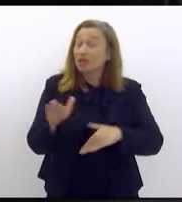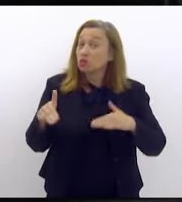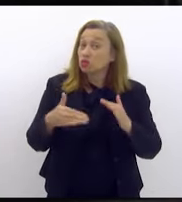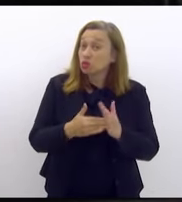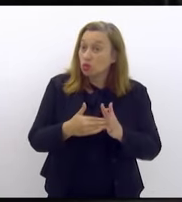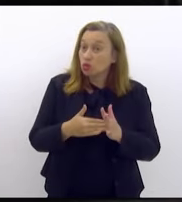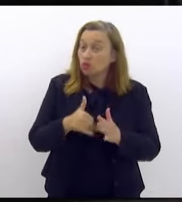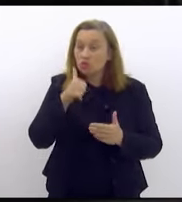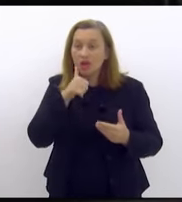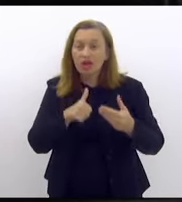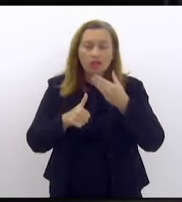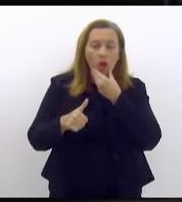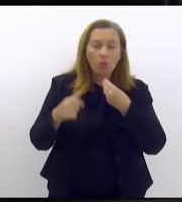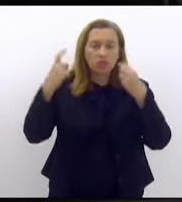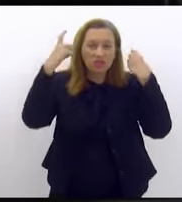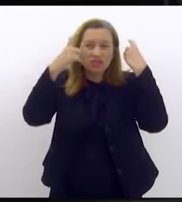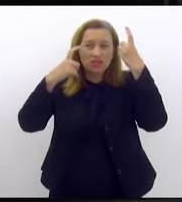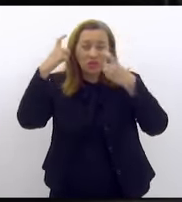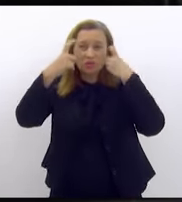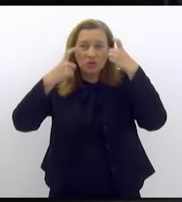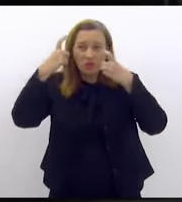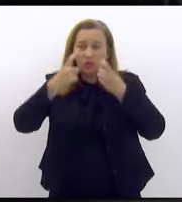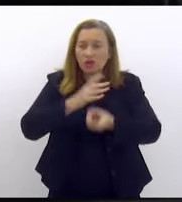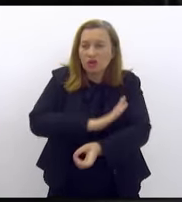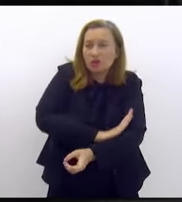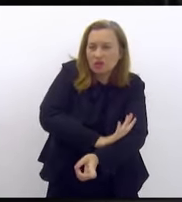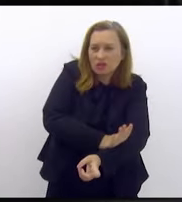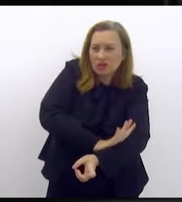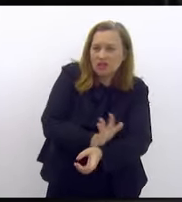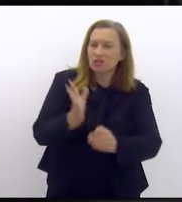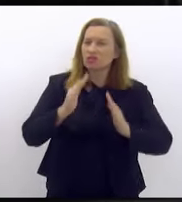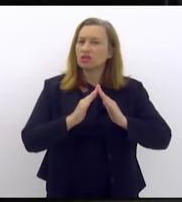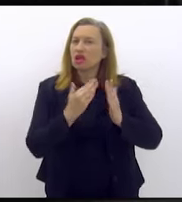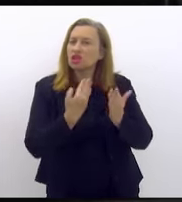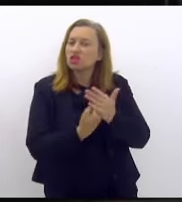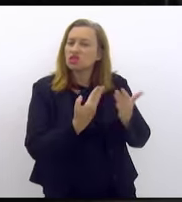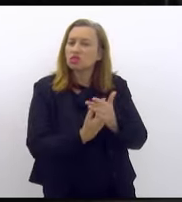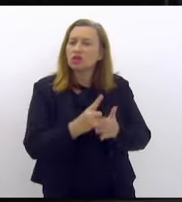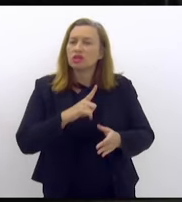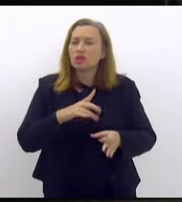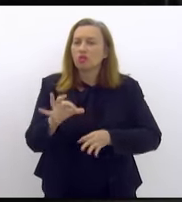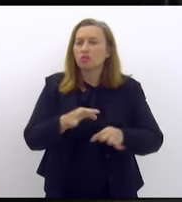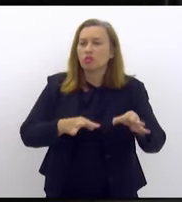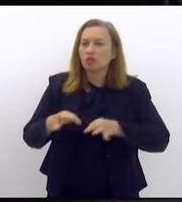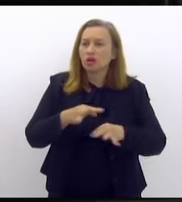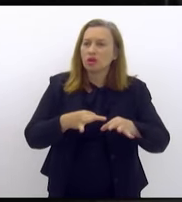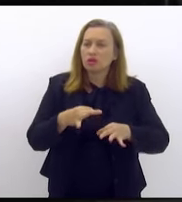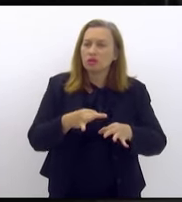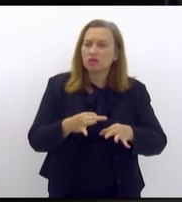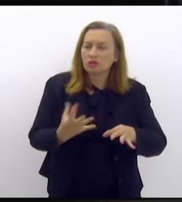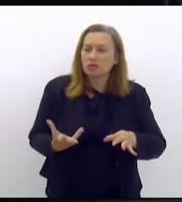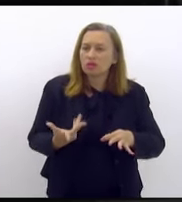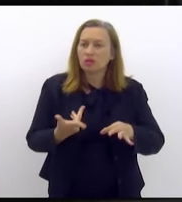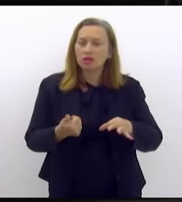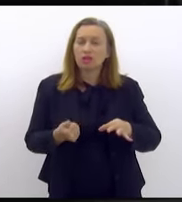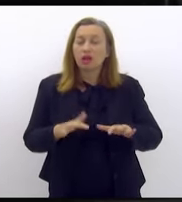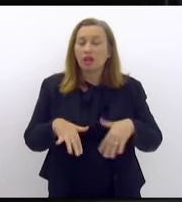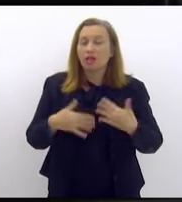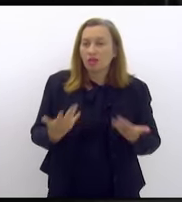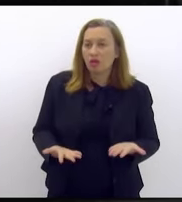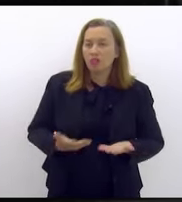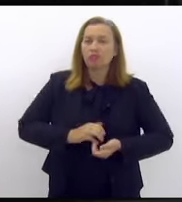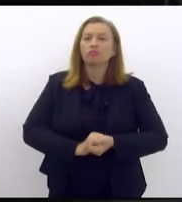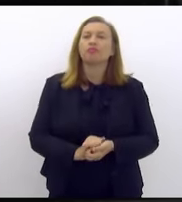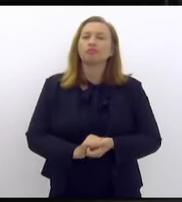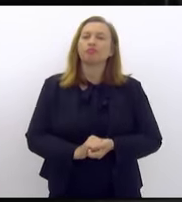aqueles e aquelas que se preocupam com o racismo na escola, de ter um programa que seja efetivo. No entanto,